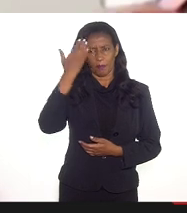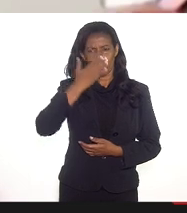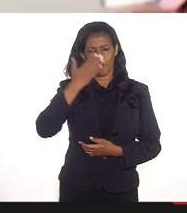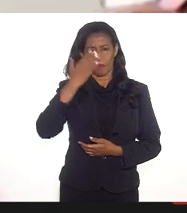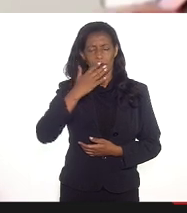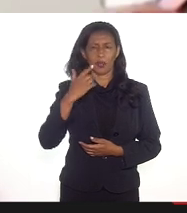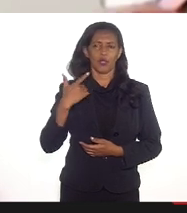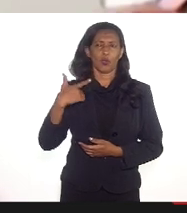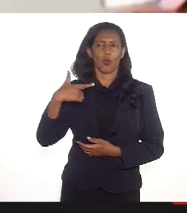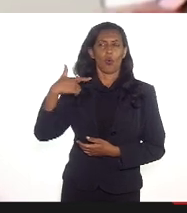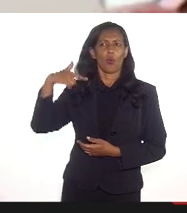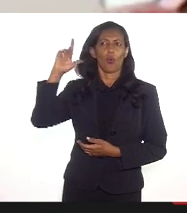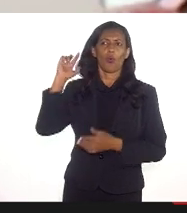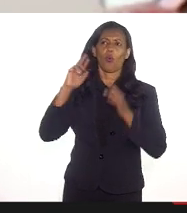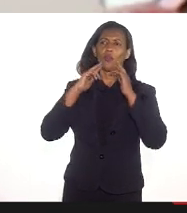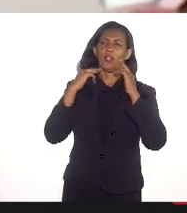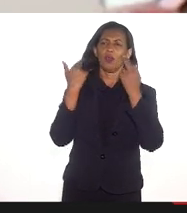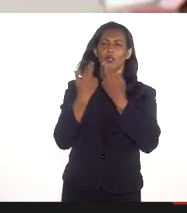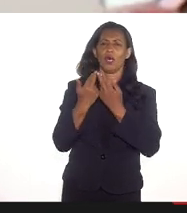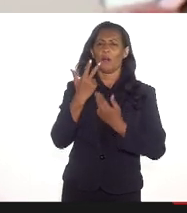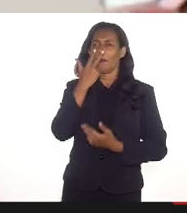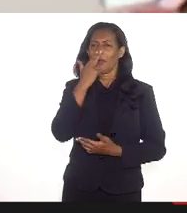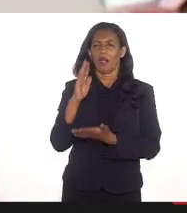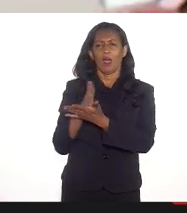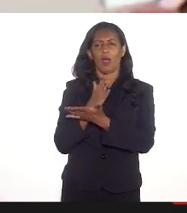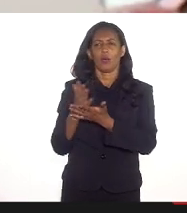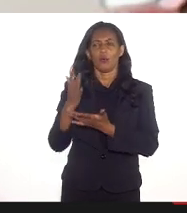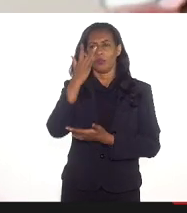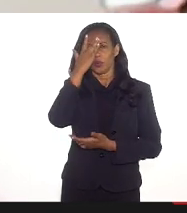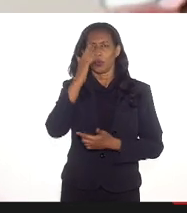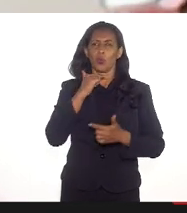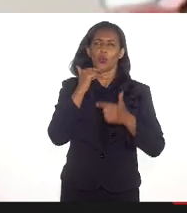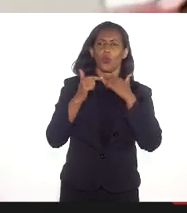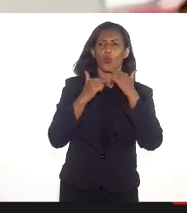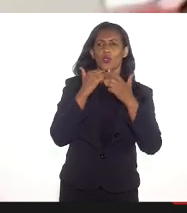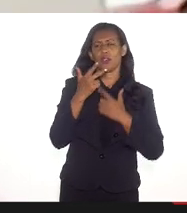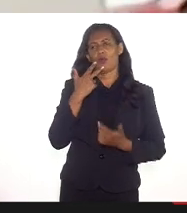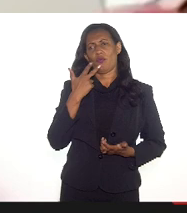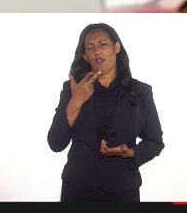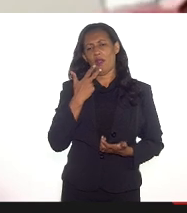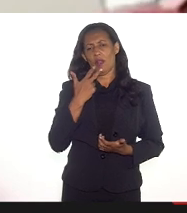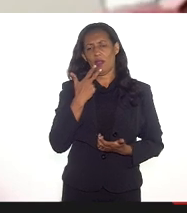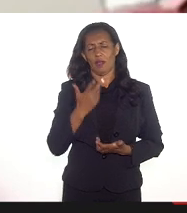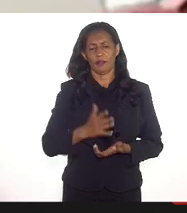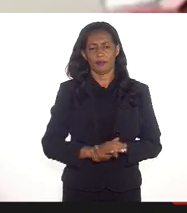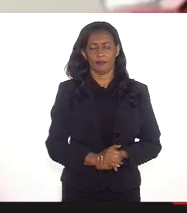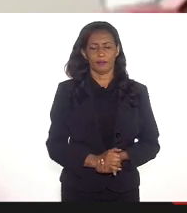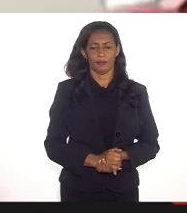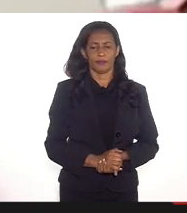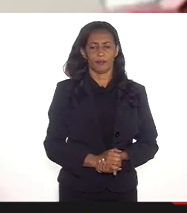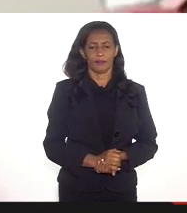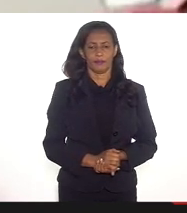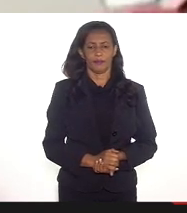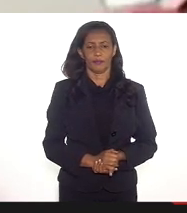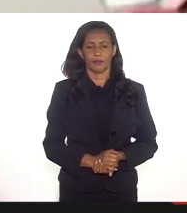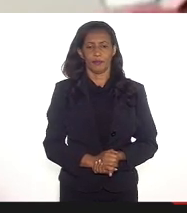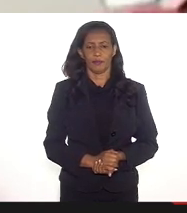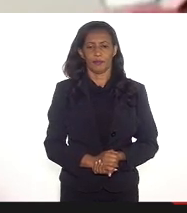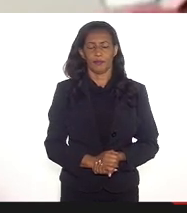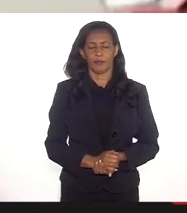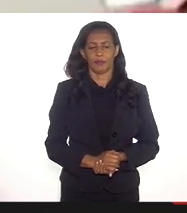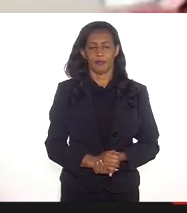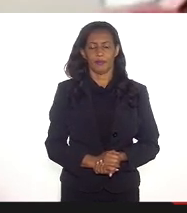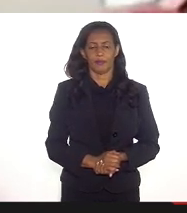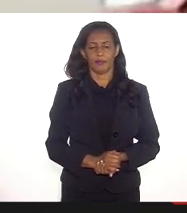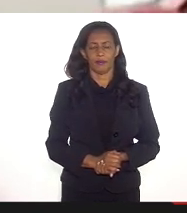outra audiência, e acabaram não conseguindo falar. Então, ao redor de 11h30, 11h35, a gente começaria a intercalar os deputados